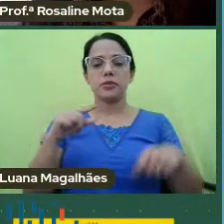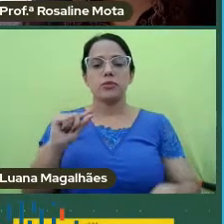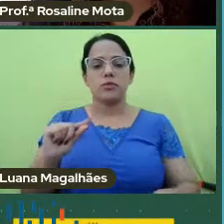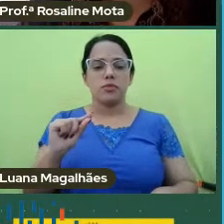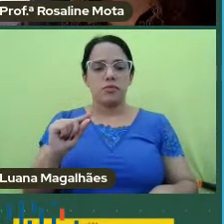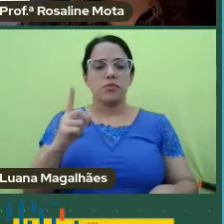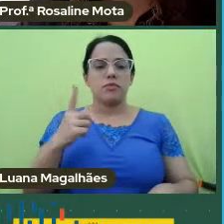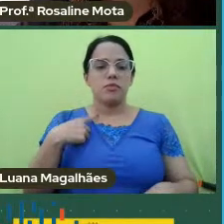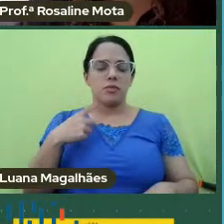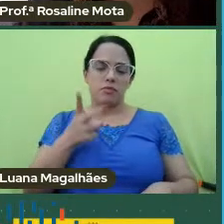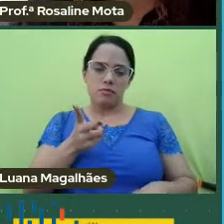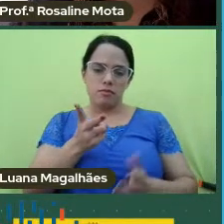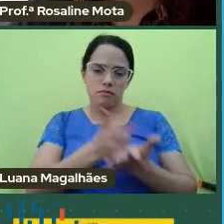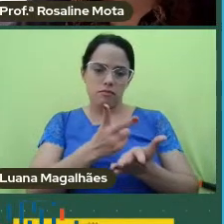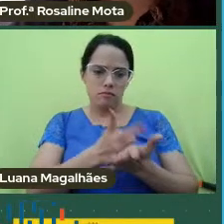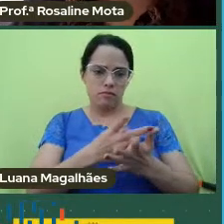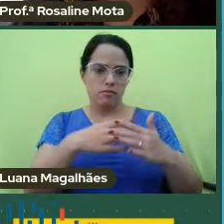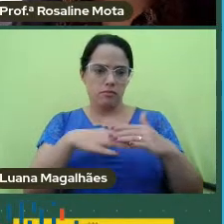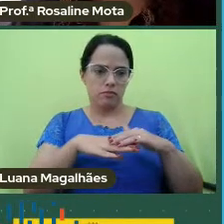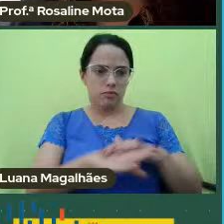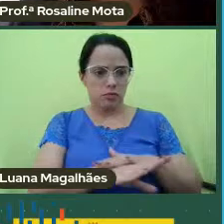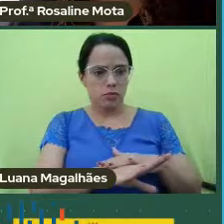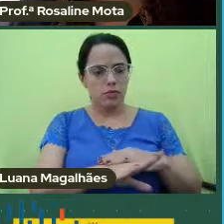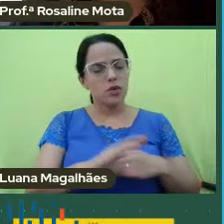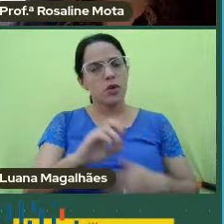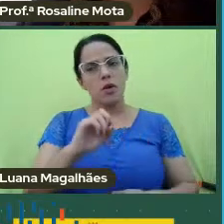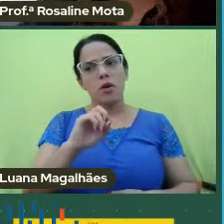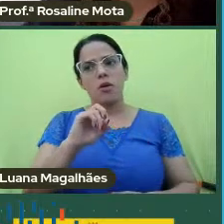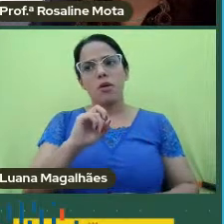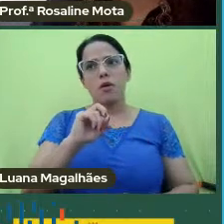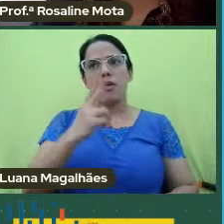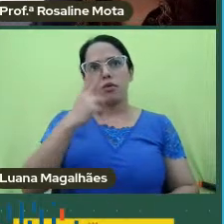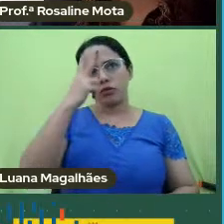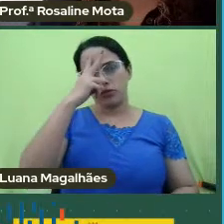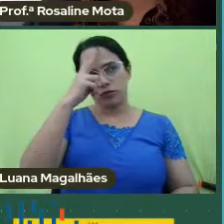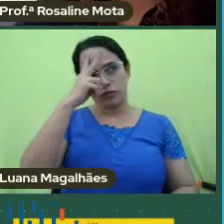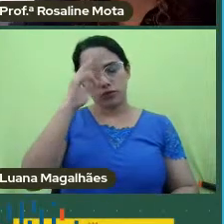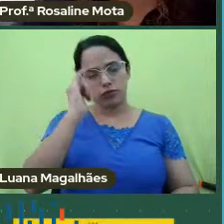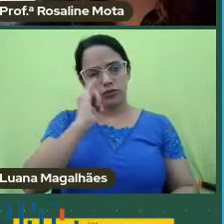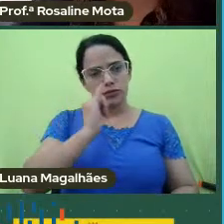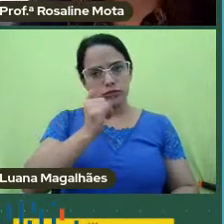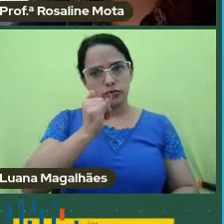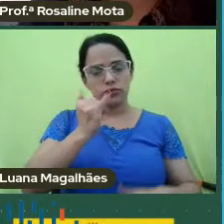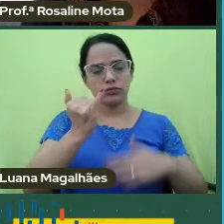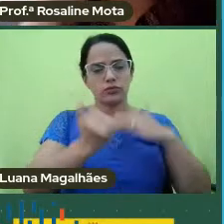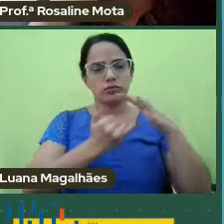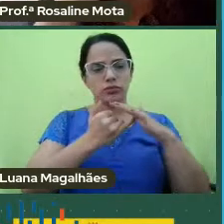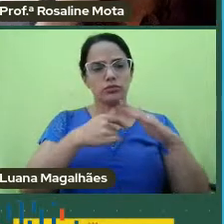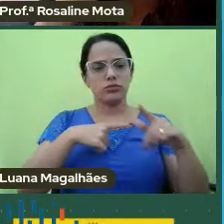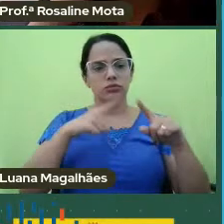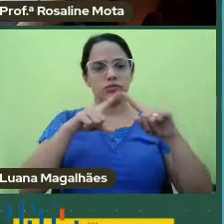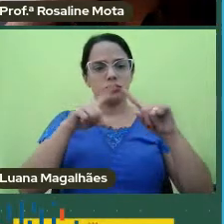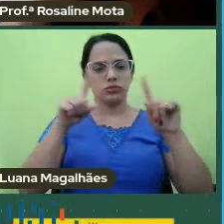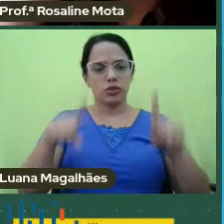deles serem preservados. Seja porque estão contando a história da instituição, como no caso de um projeto que eu coordenei